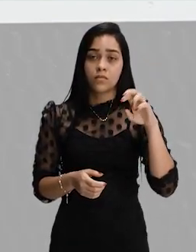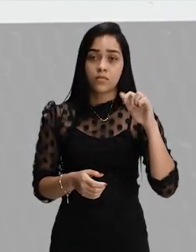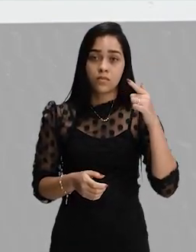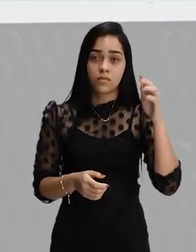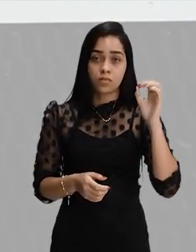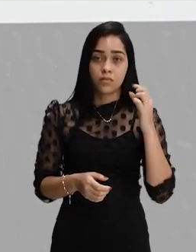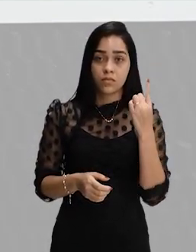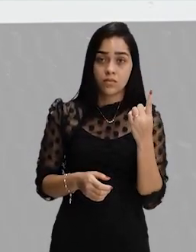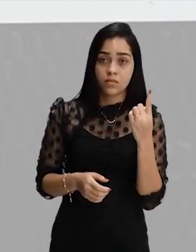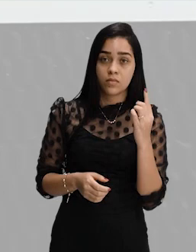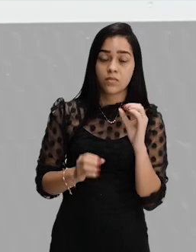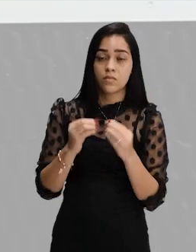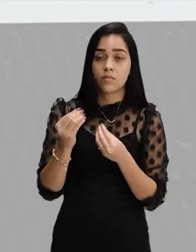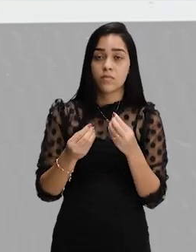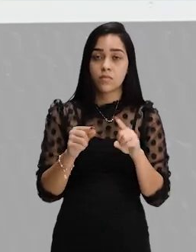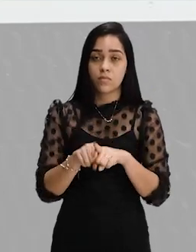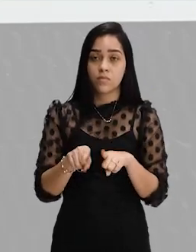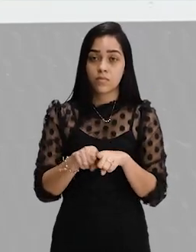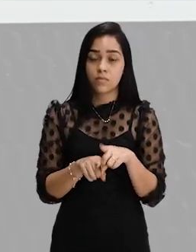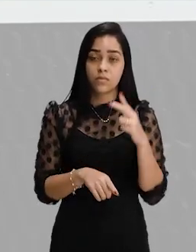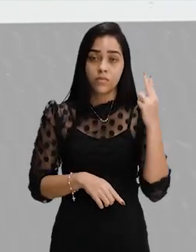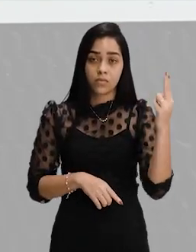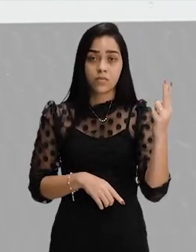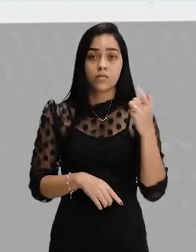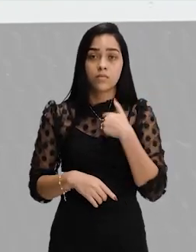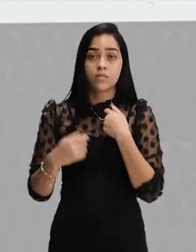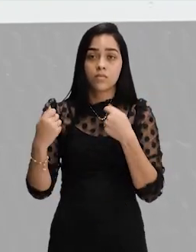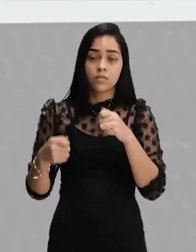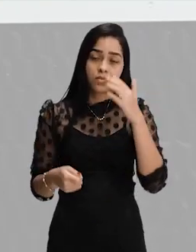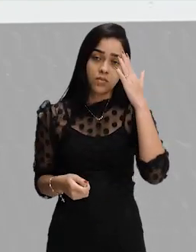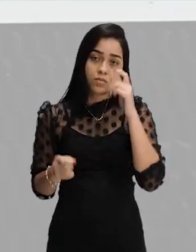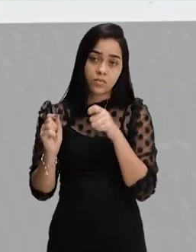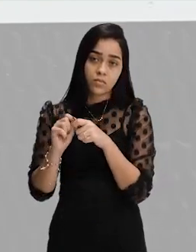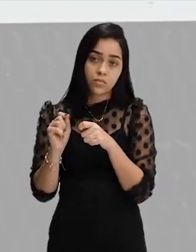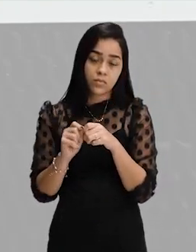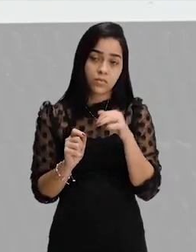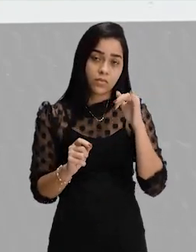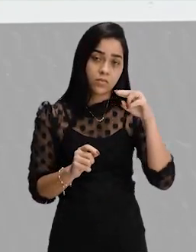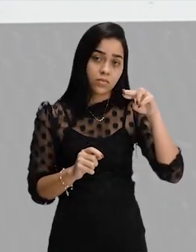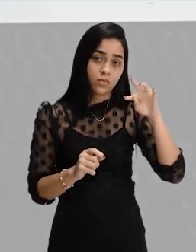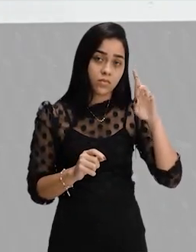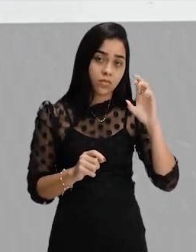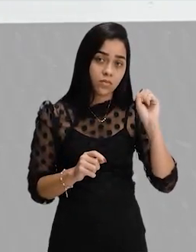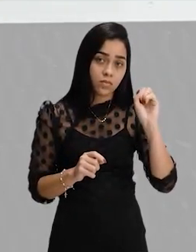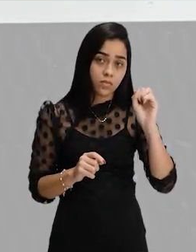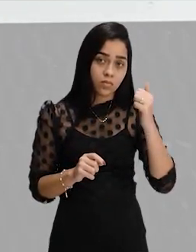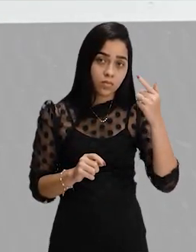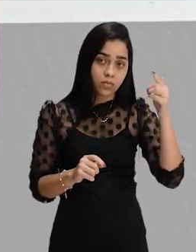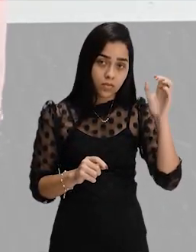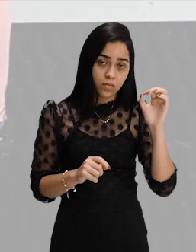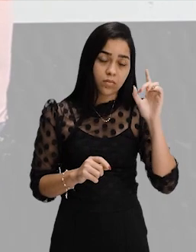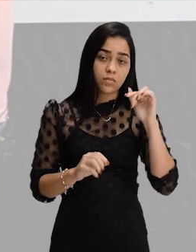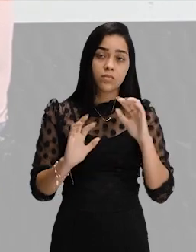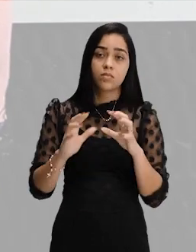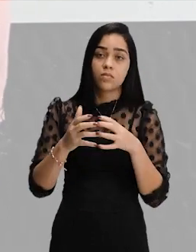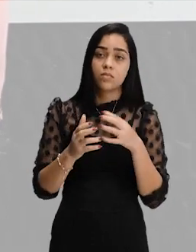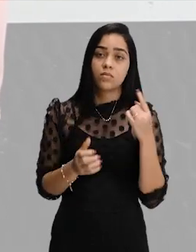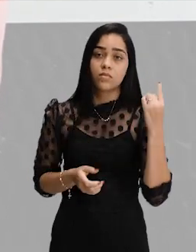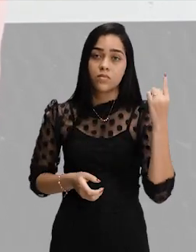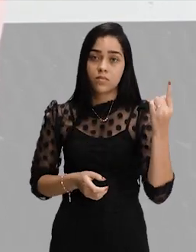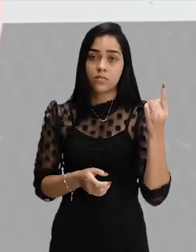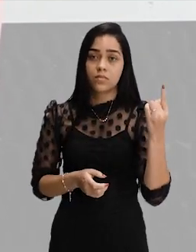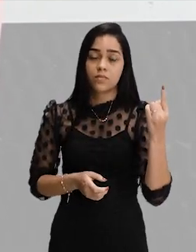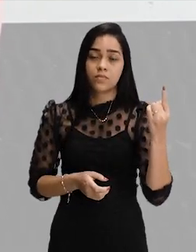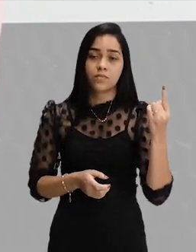1 quanto a inequação 2, eu tenho que fazer a interseção. Então, a minha solução vai ser o conjunto 1,